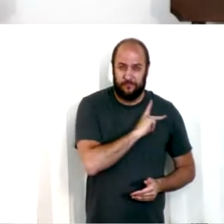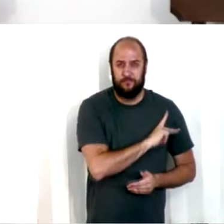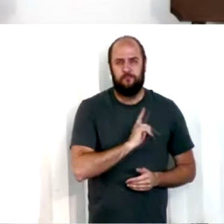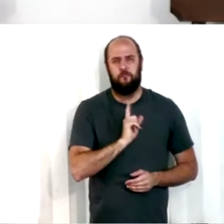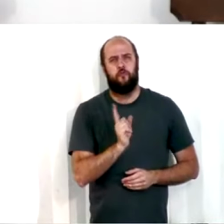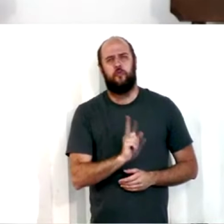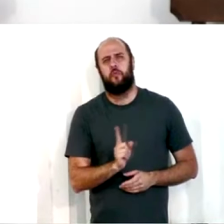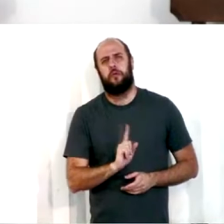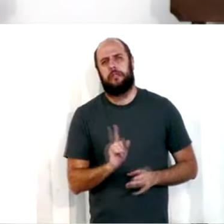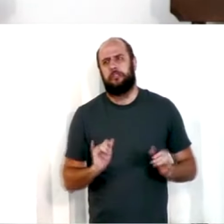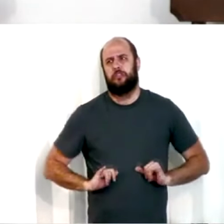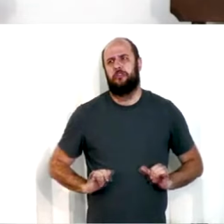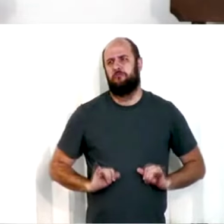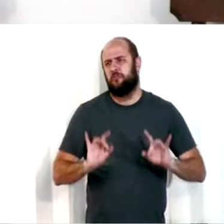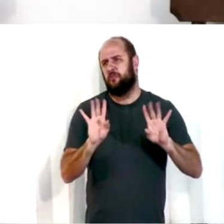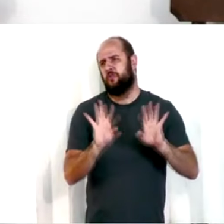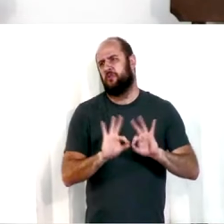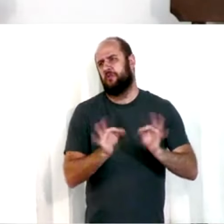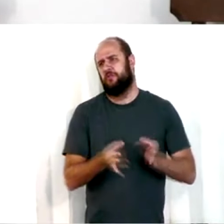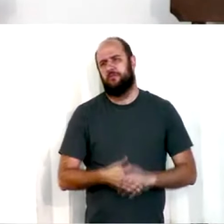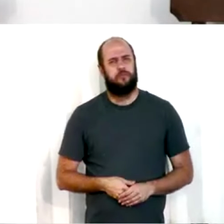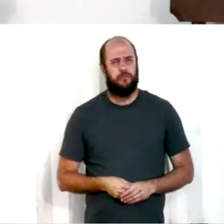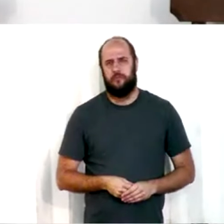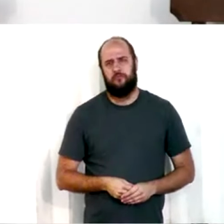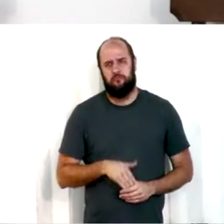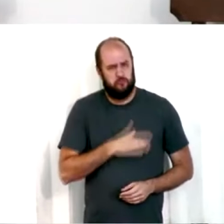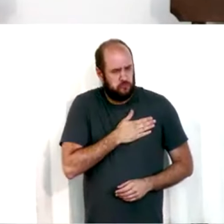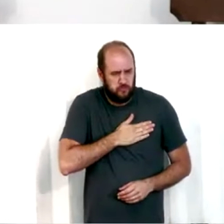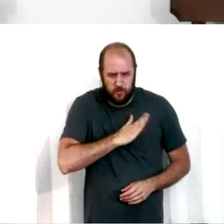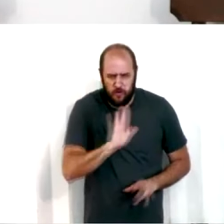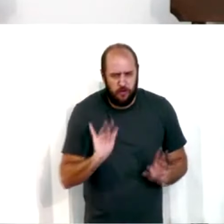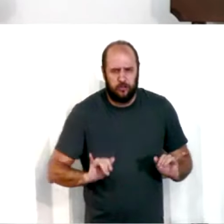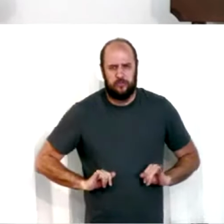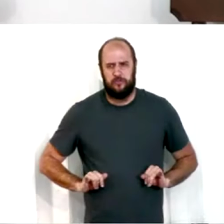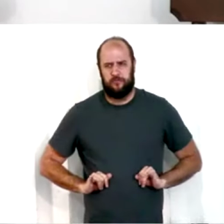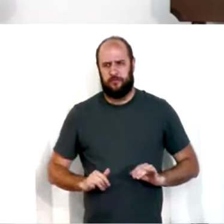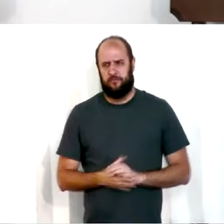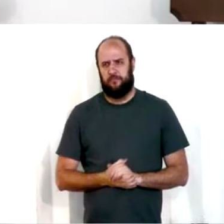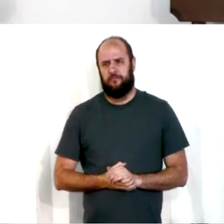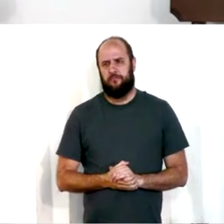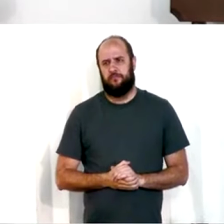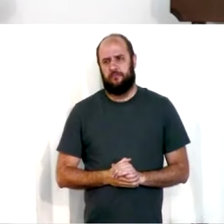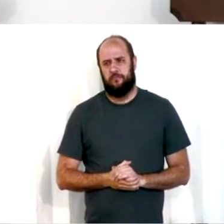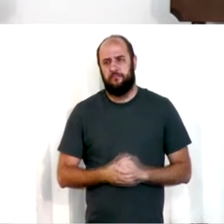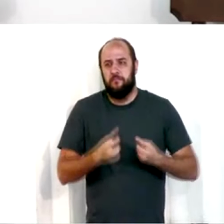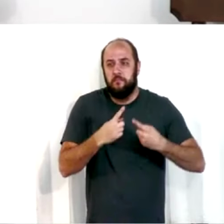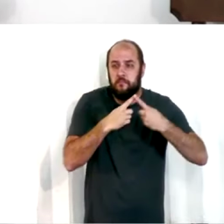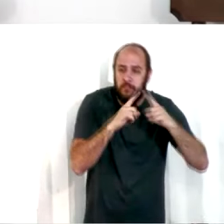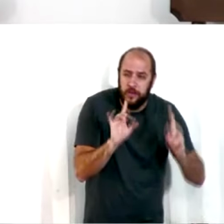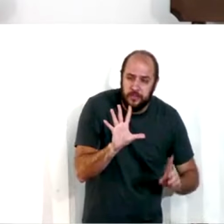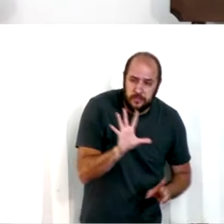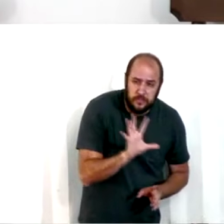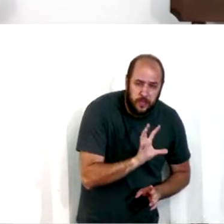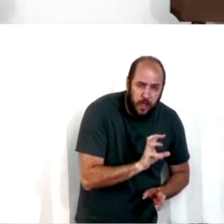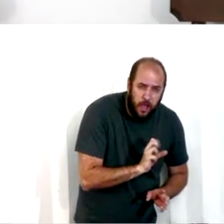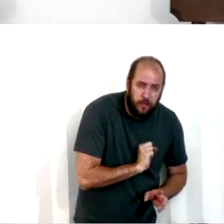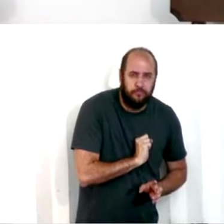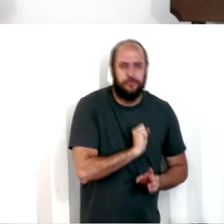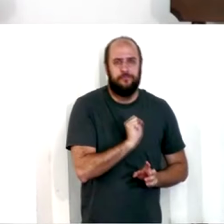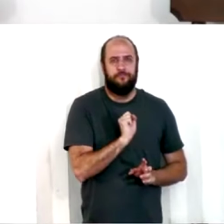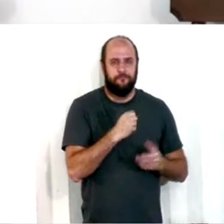de masoquismo, ele gosta de sofrer. Não, ele não gosta de sofrer. Mas ele ama e ele se